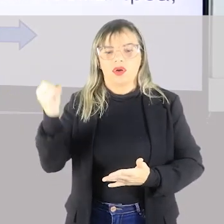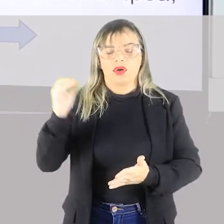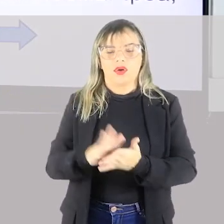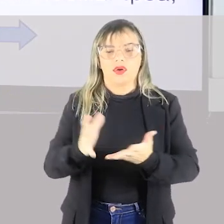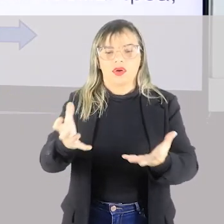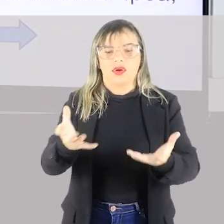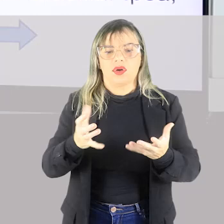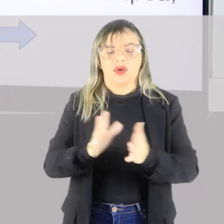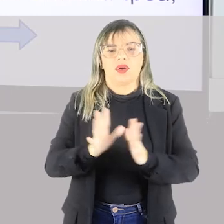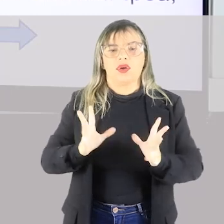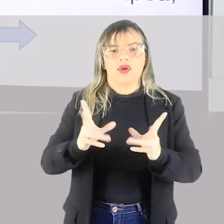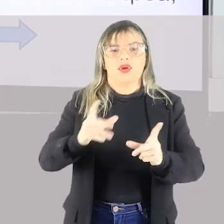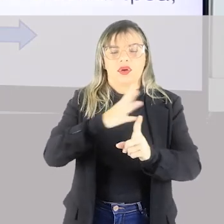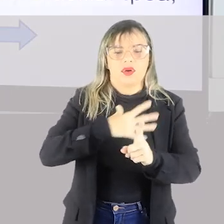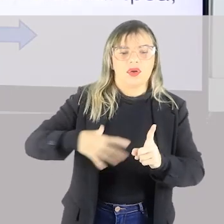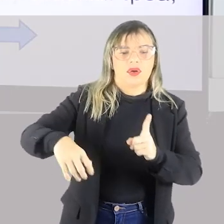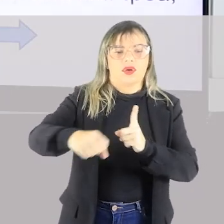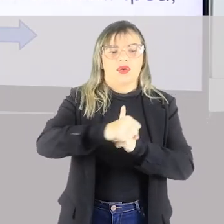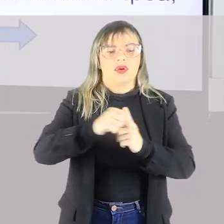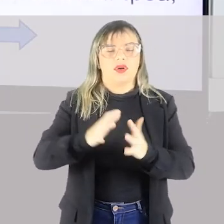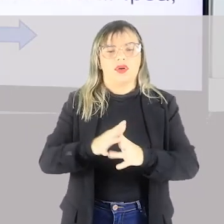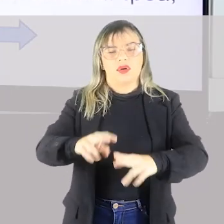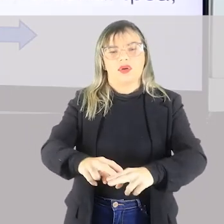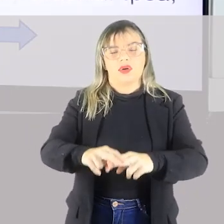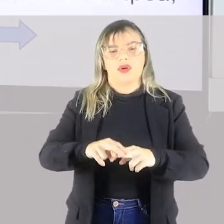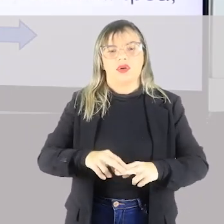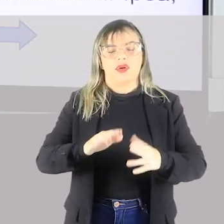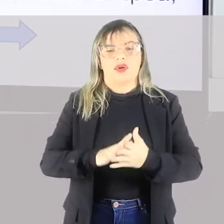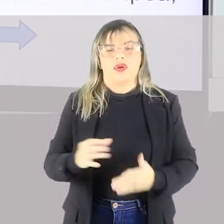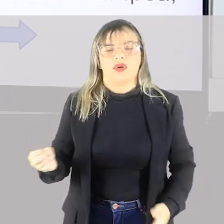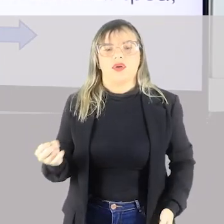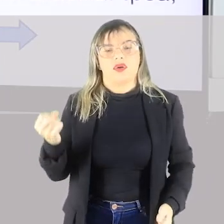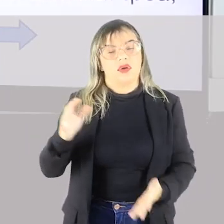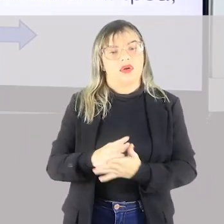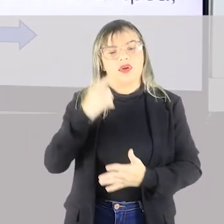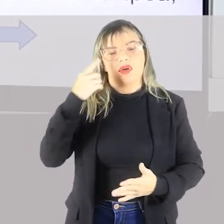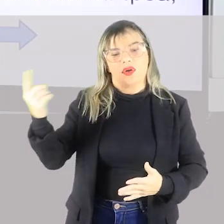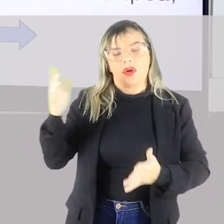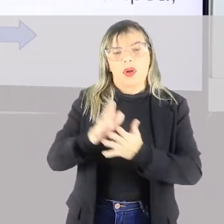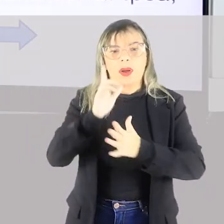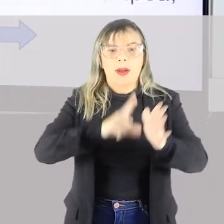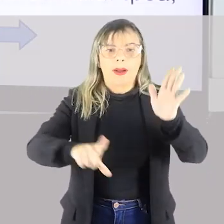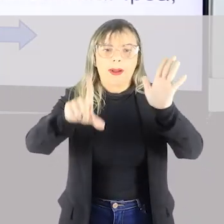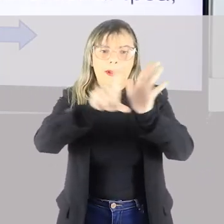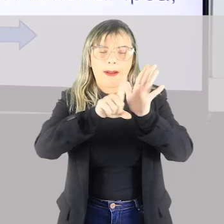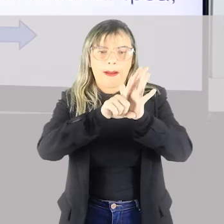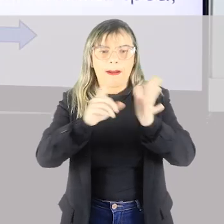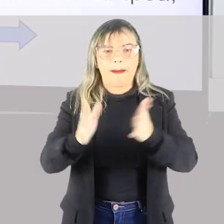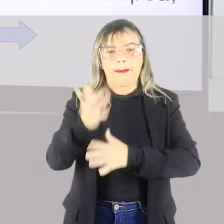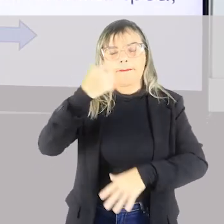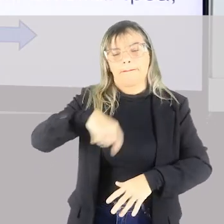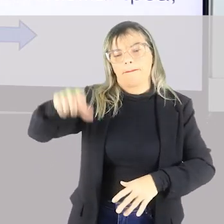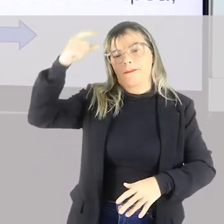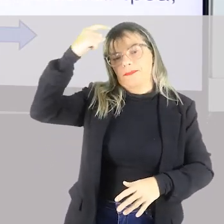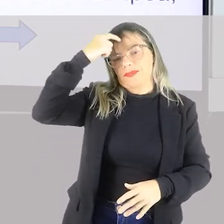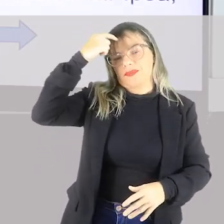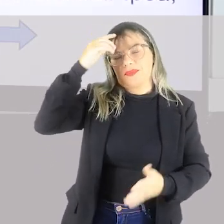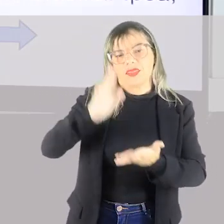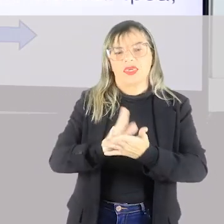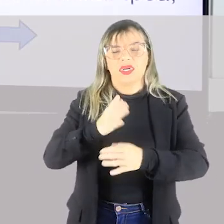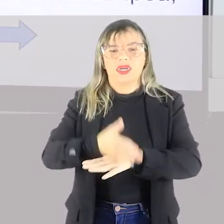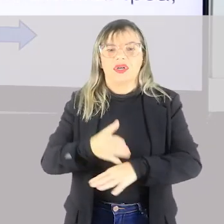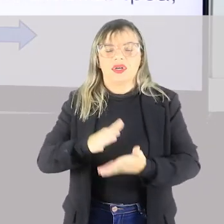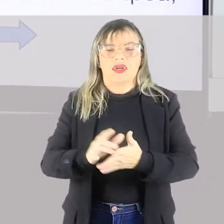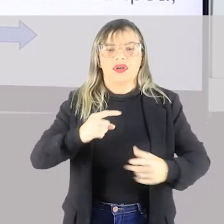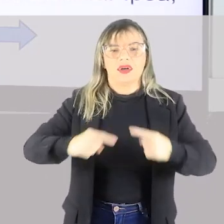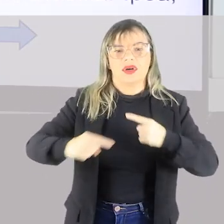sociedade. Então, por isso que eu te falei que é importante o conhecimento das leis, é importante a conscientização, a participação